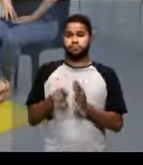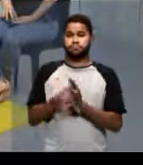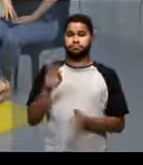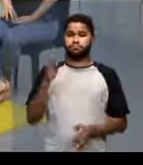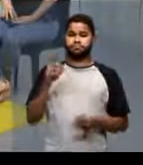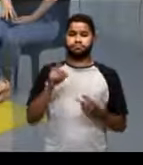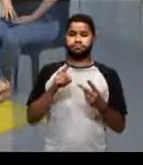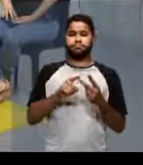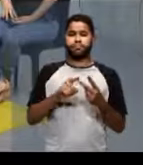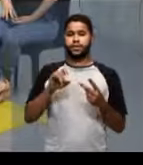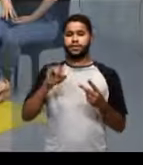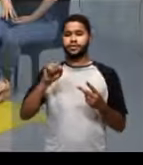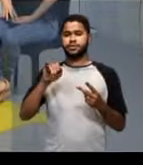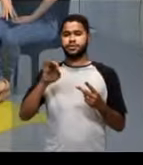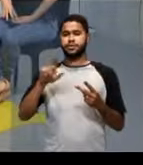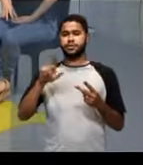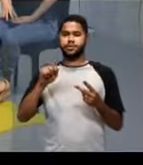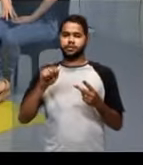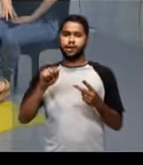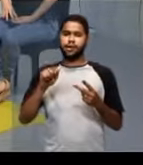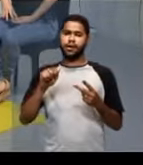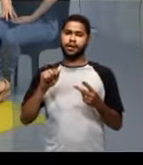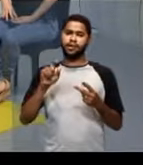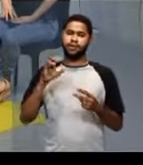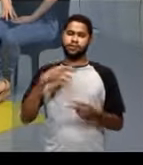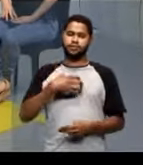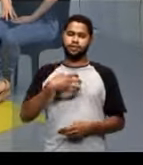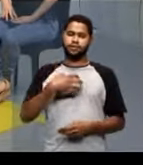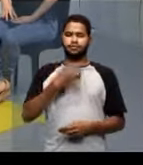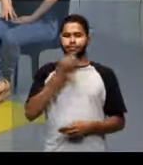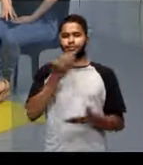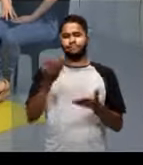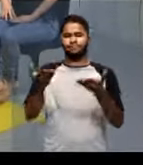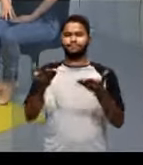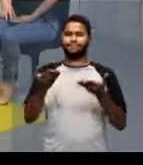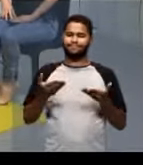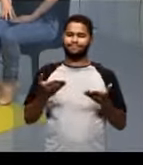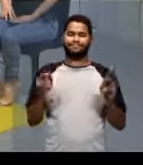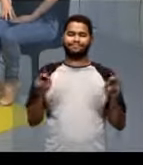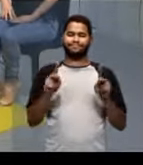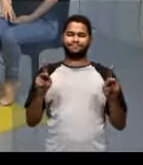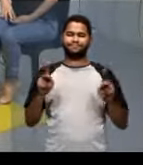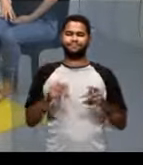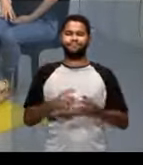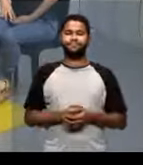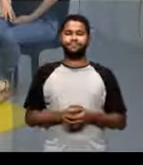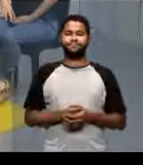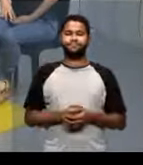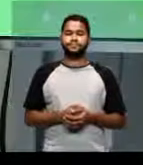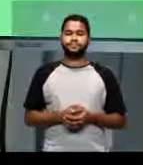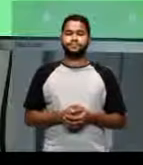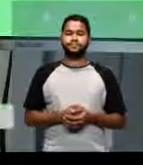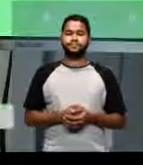e da professora Isabela Moreira, de Ciências. Sejam muito bem-vindas, professoras. Obrigada. Muito obrigada. Lembrando que